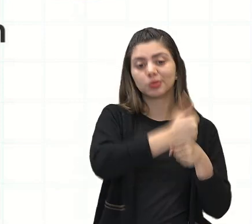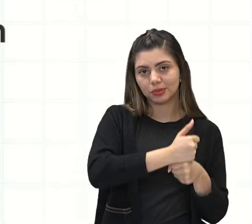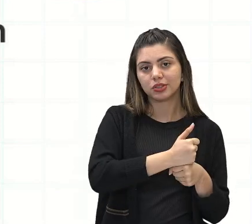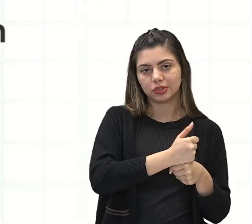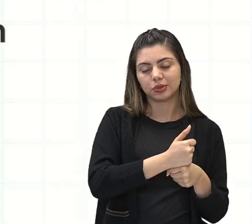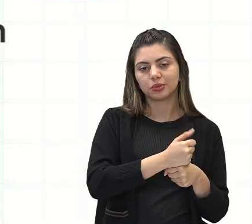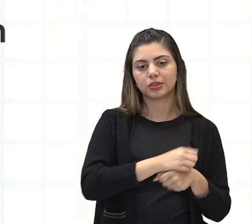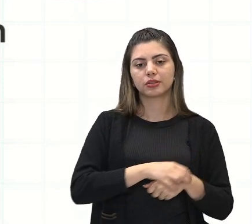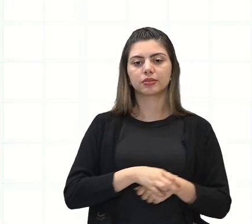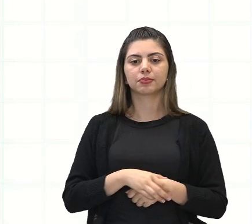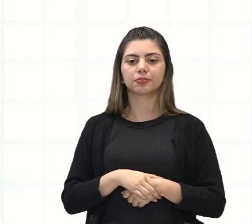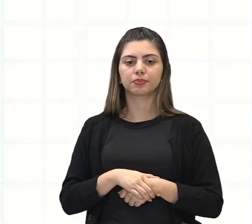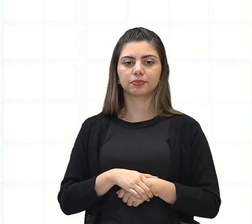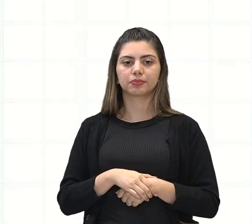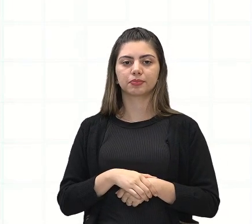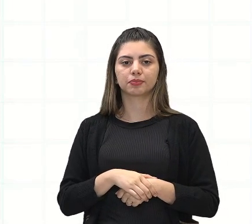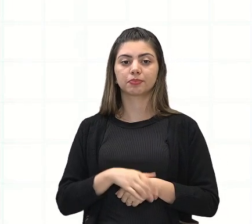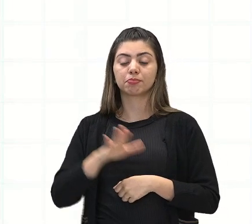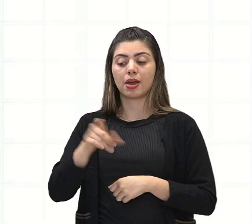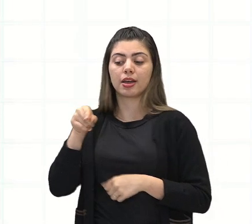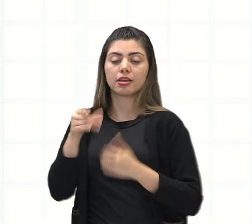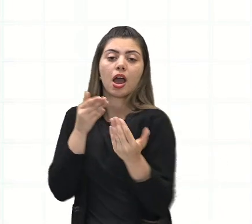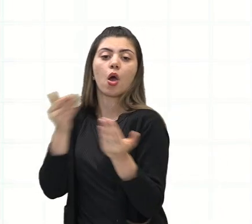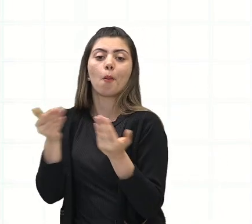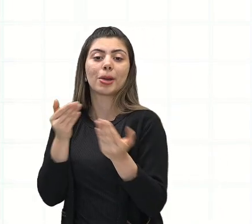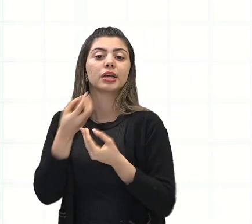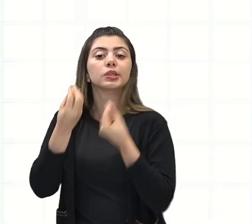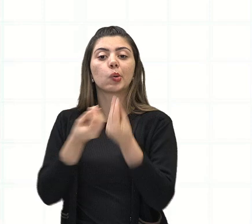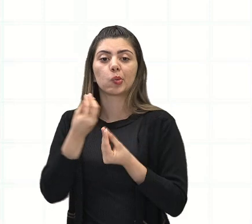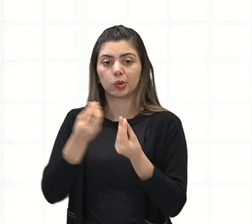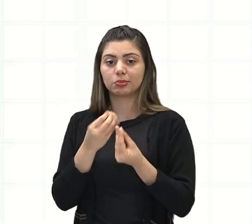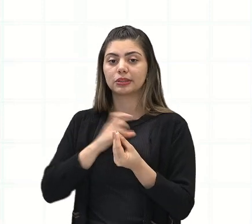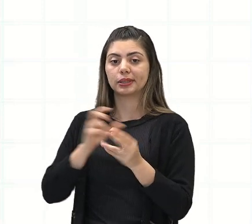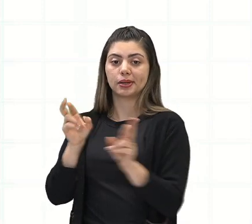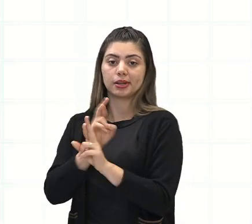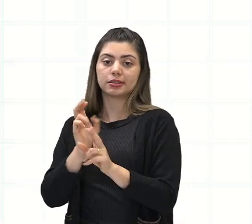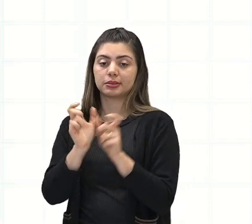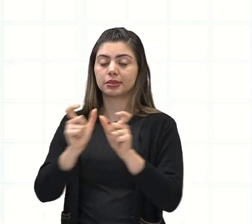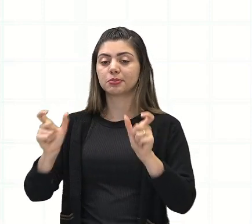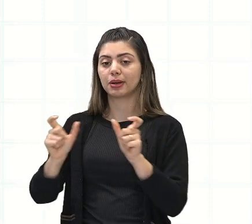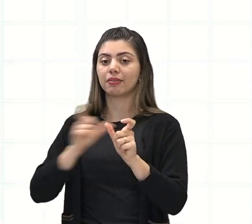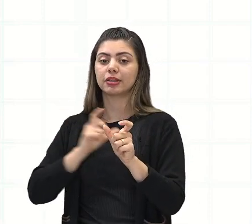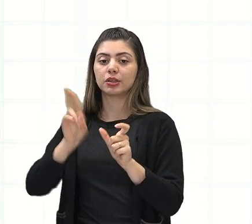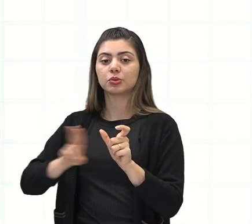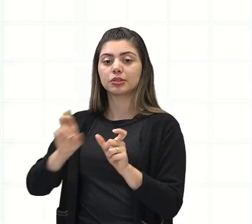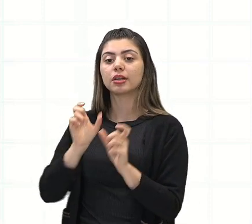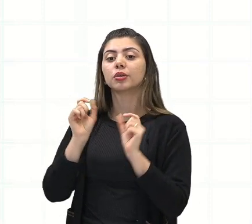ao outro. E na comparação, a relação entre esses elementos é estabelecida